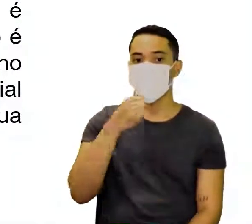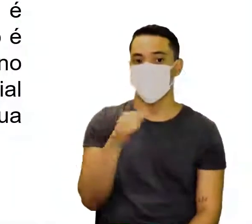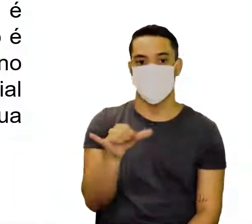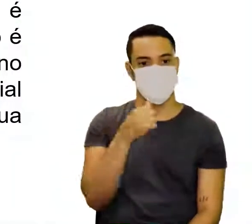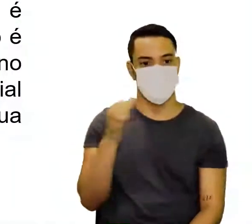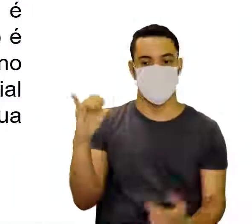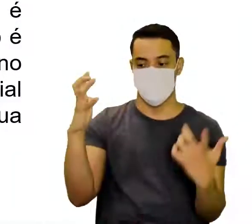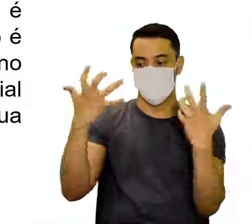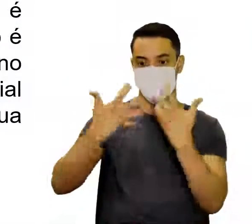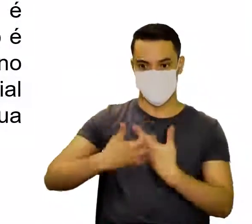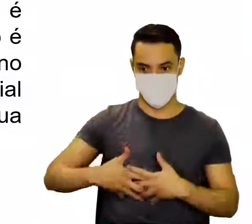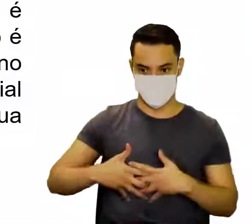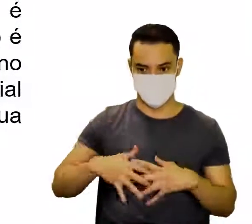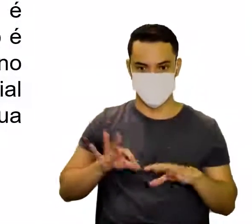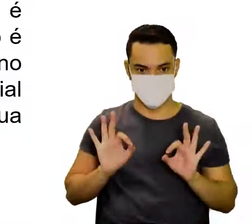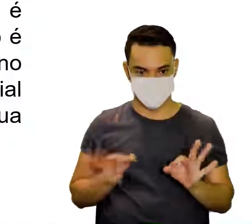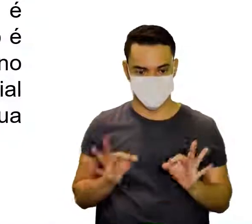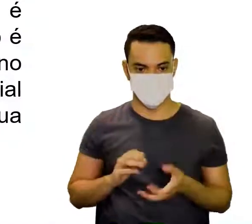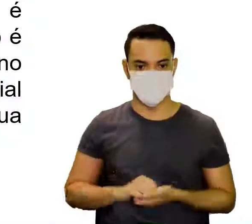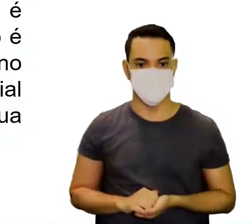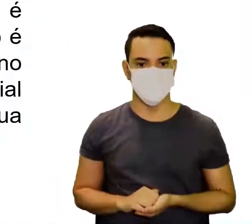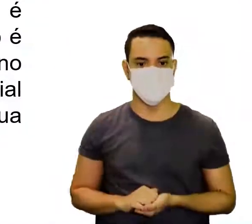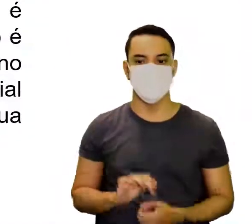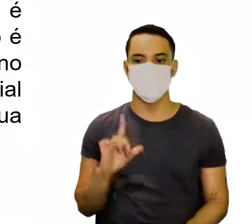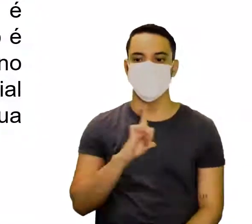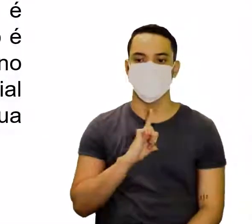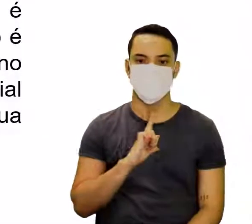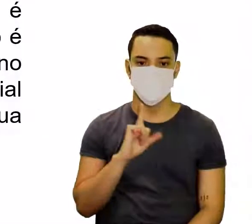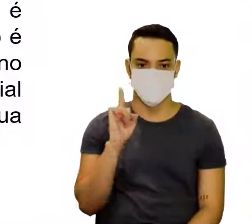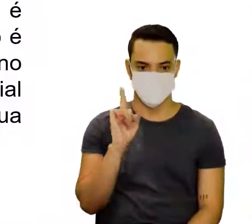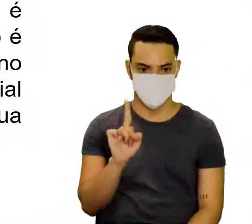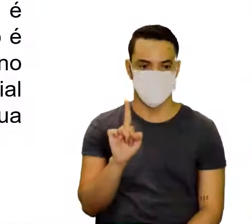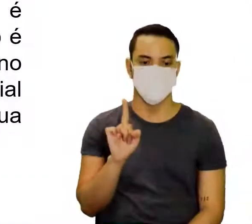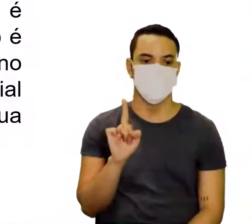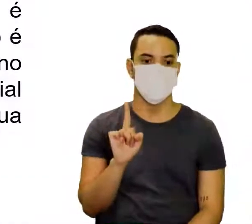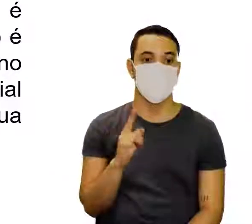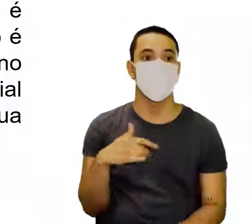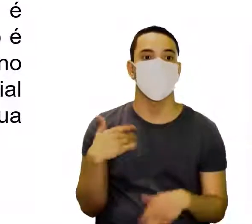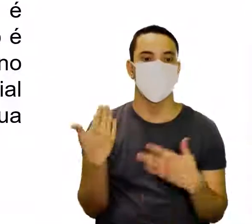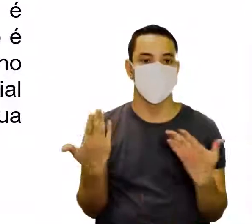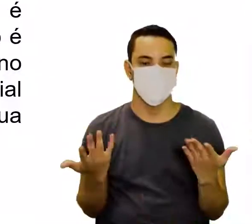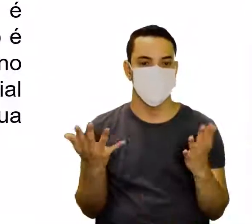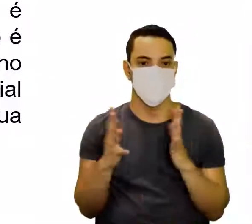poder funcionar, tá? Então, nós temos aqui um aparelho. Bom,